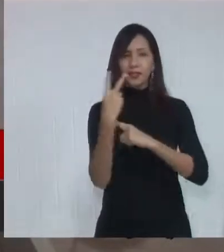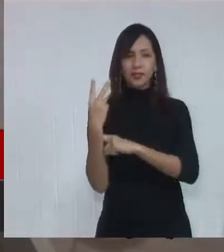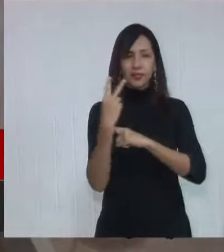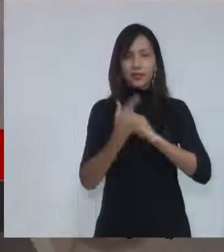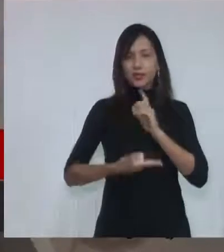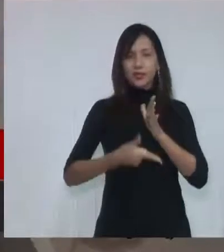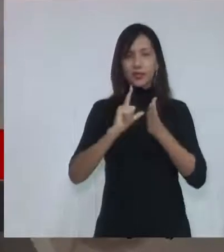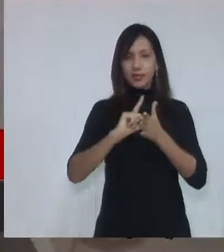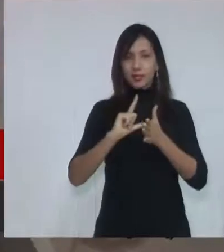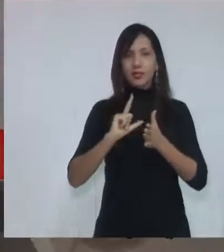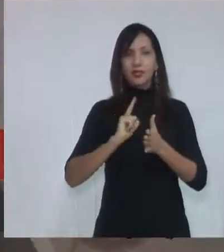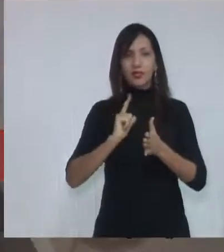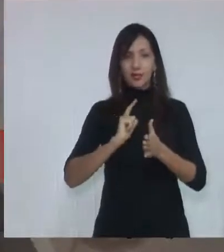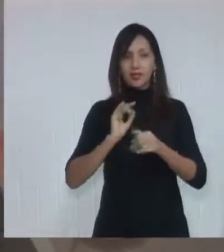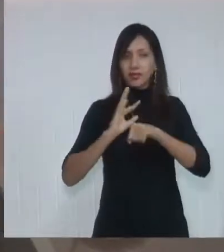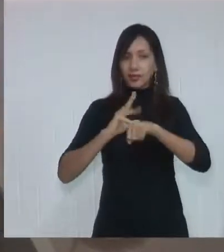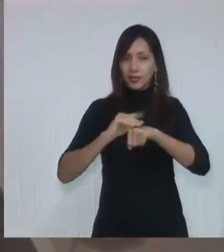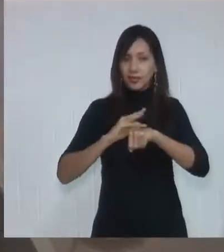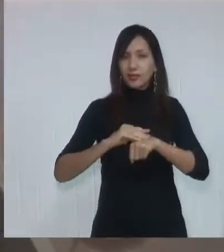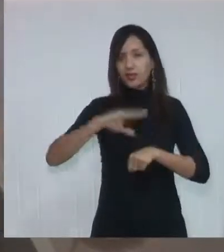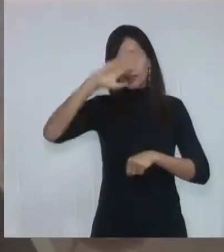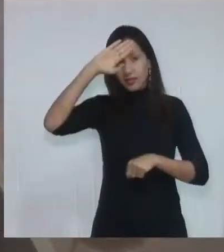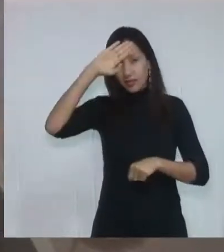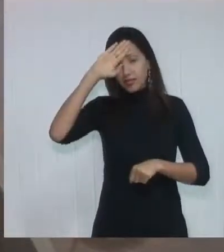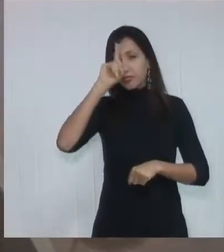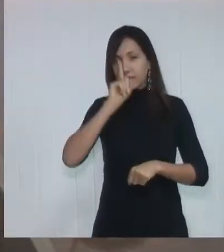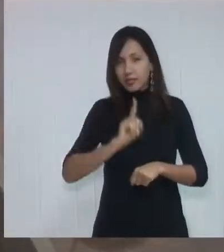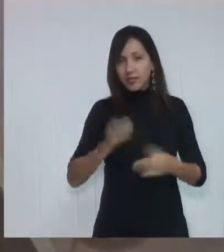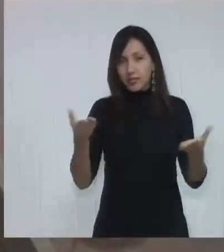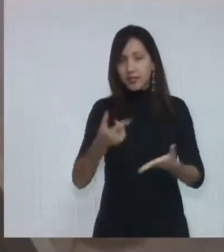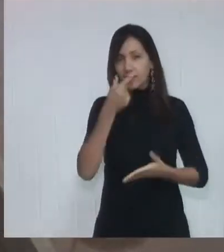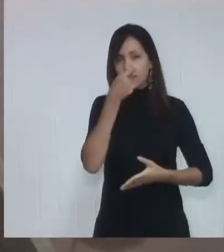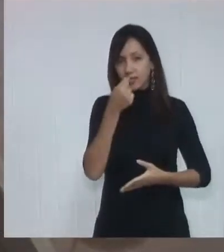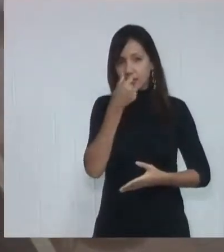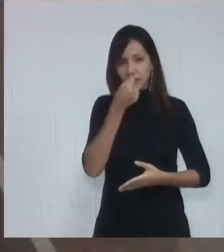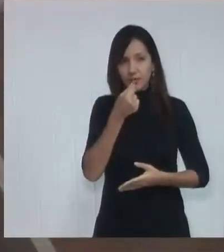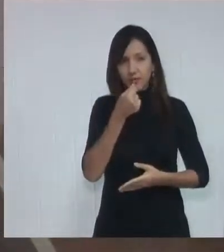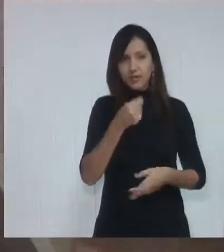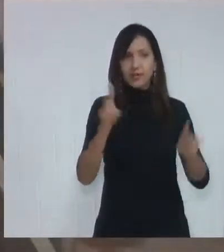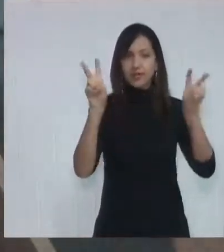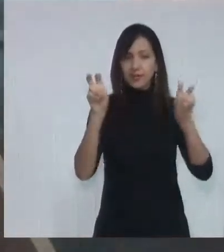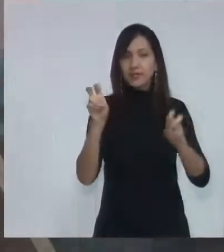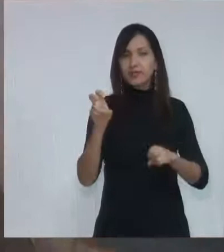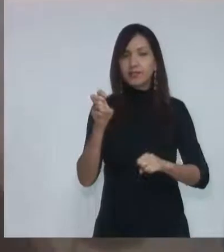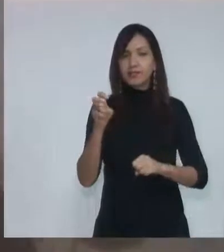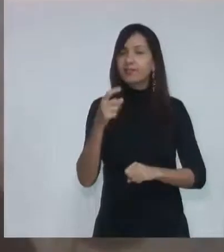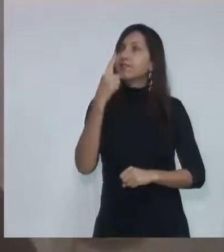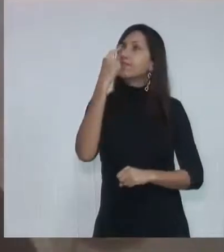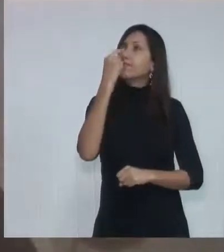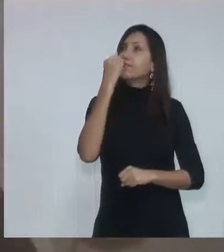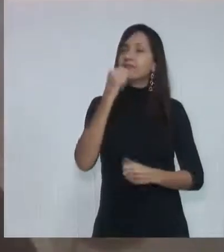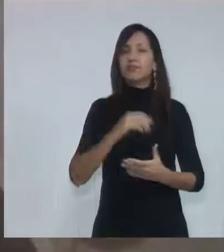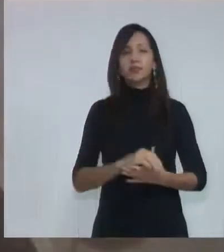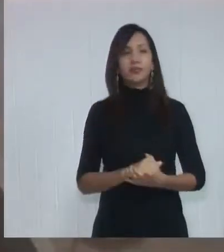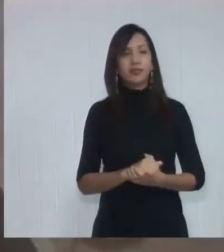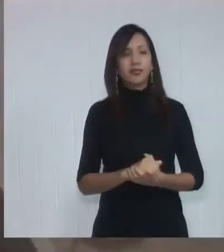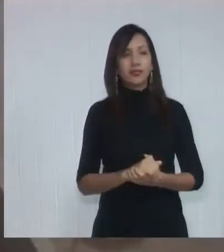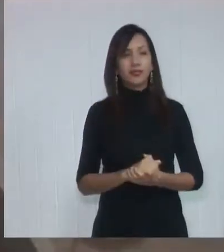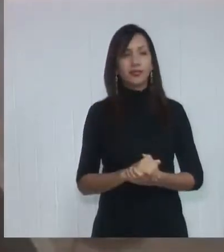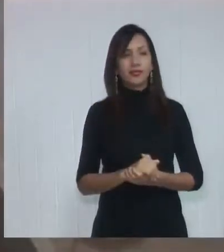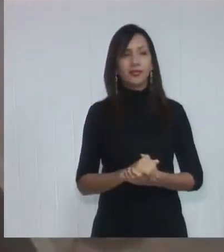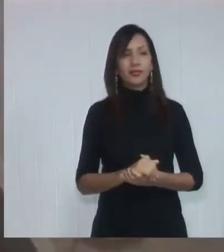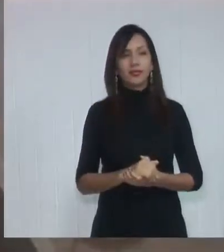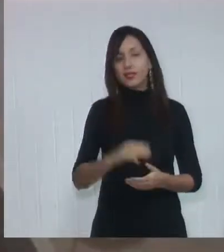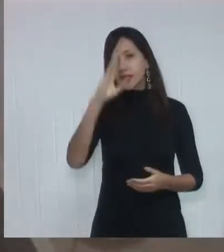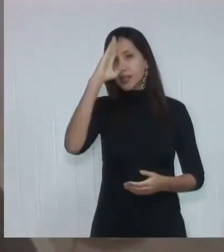antecipado anti-leishmaniose, a febre amarela e agora com a gripe, né, com a questão da vacinação. Então, acho que é uma gestão muito